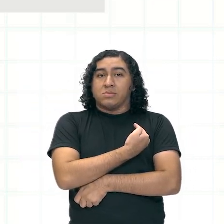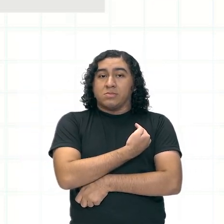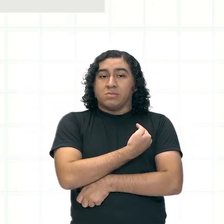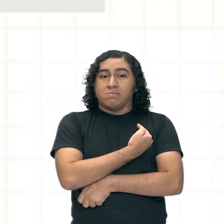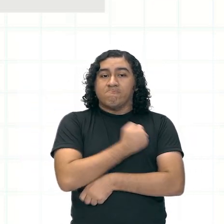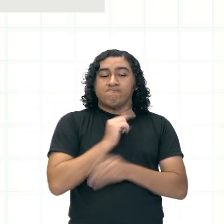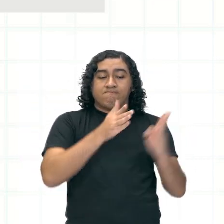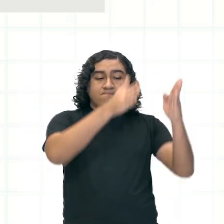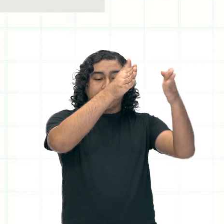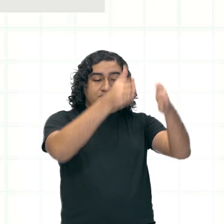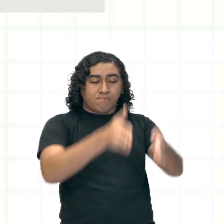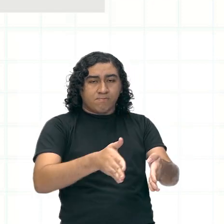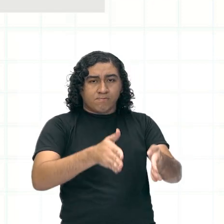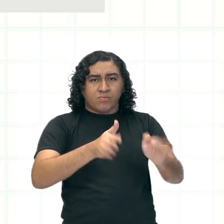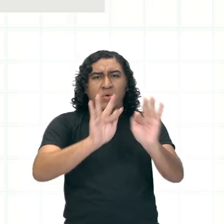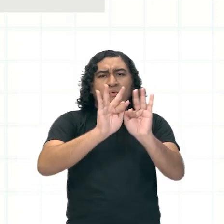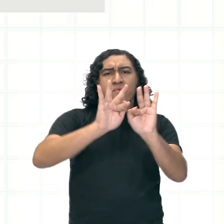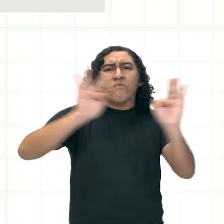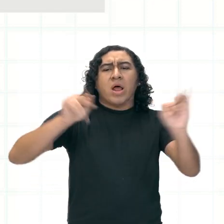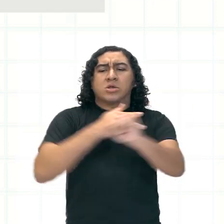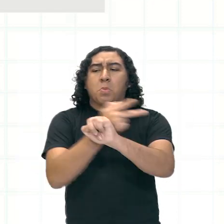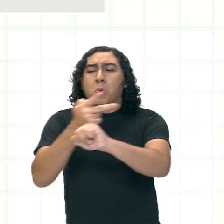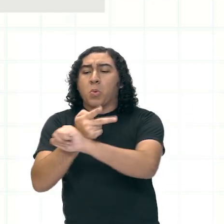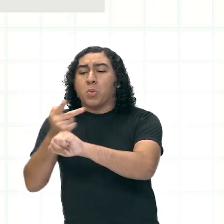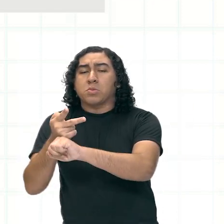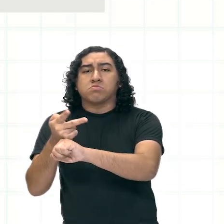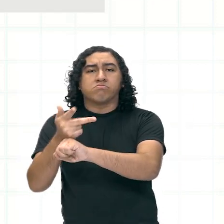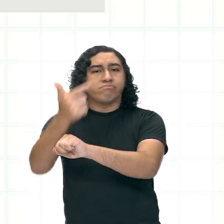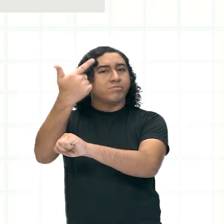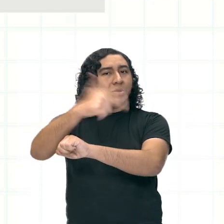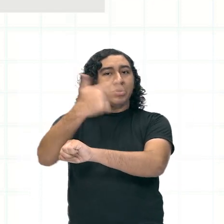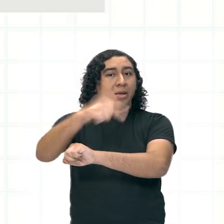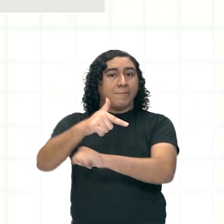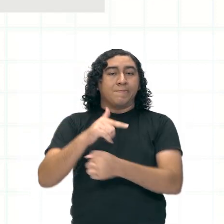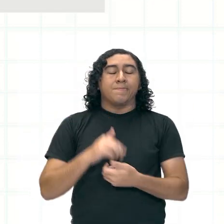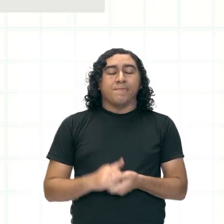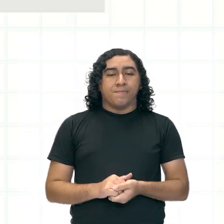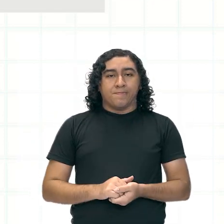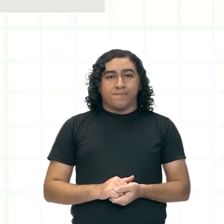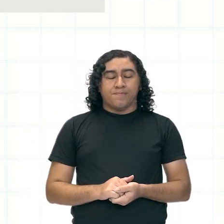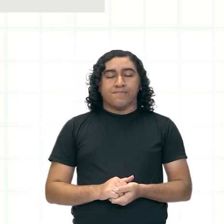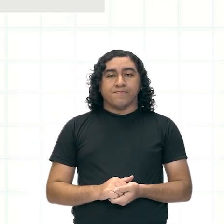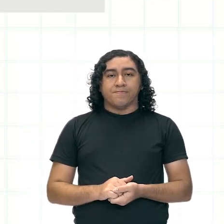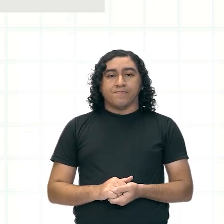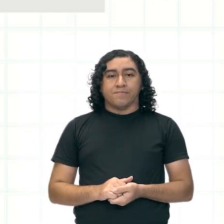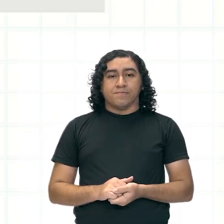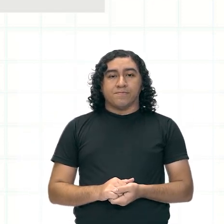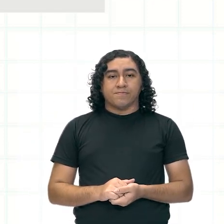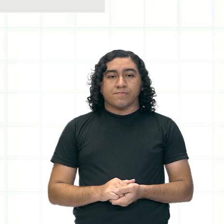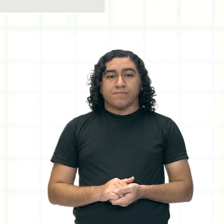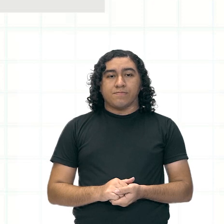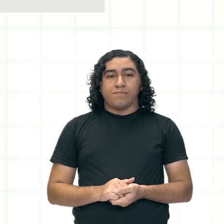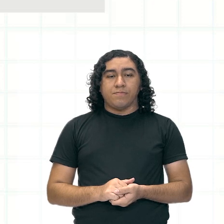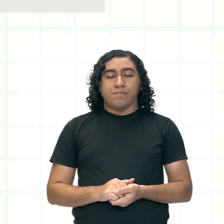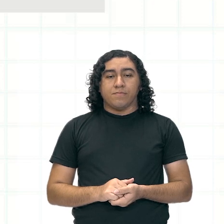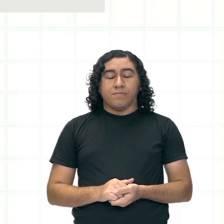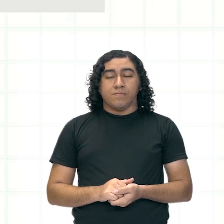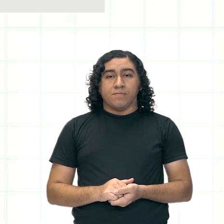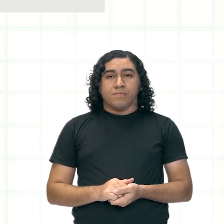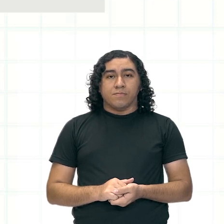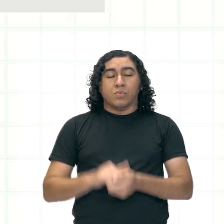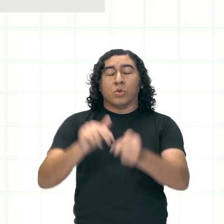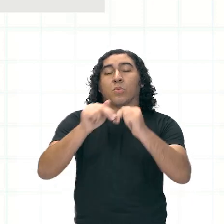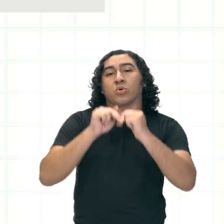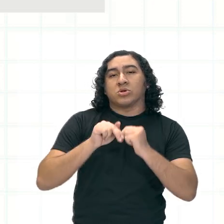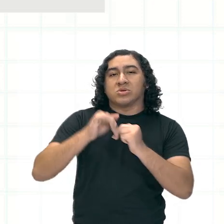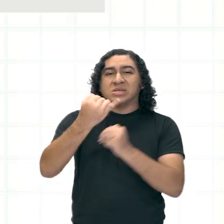pode observar, não apareceu escrito aqui, nesse ponto, certo? Não apareceu aqui. Então,